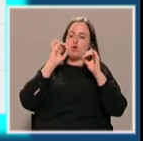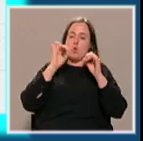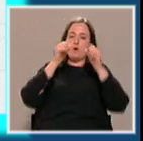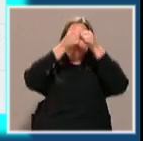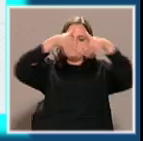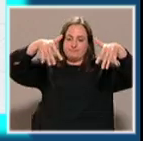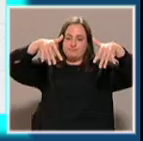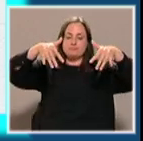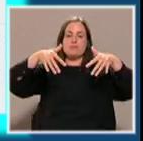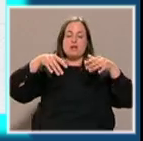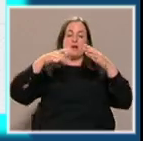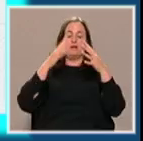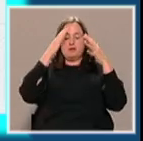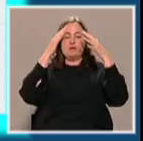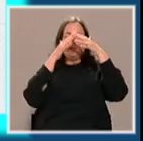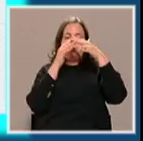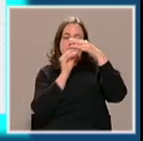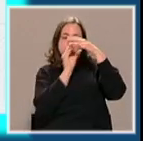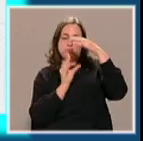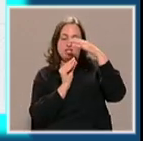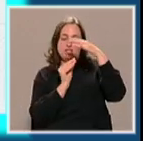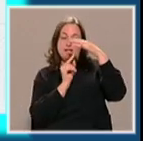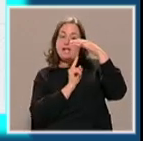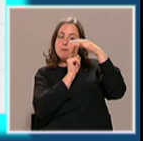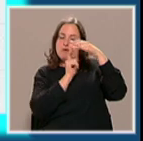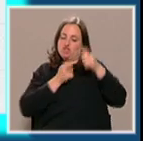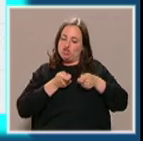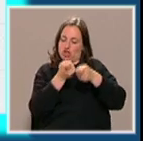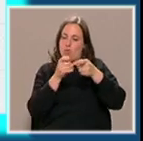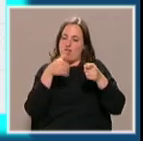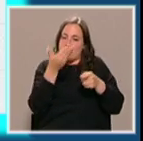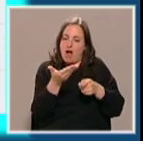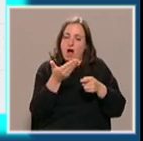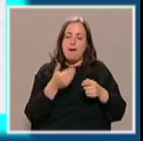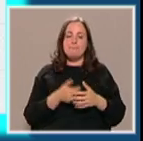o hipotálamo vai estimular a hipófise